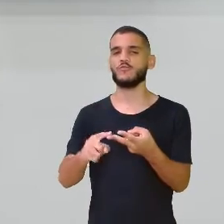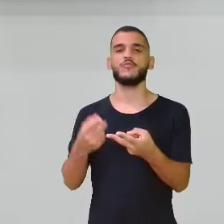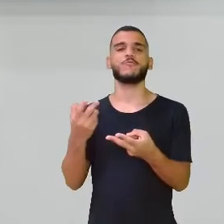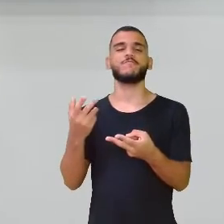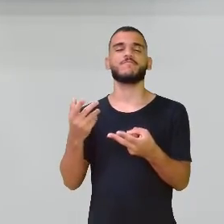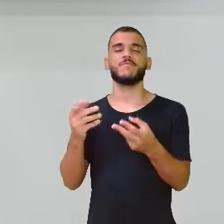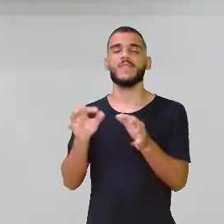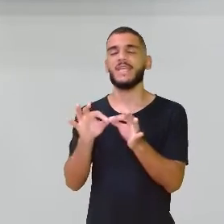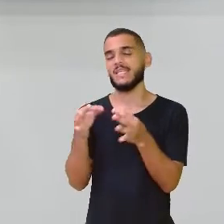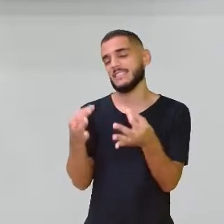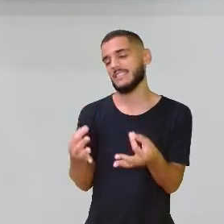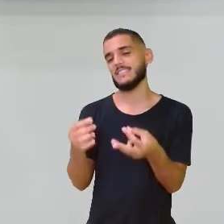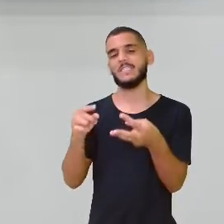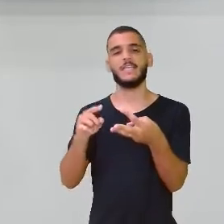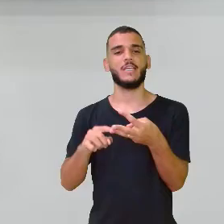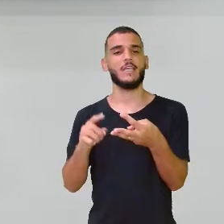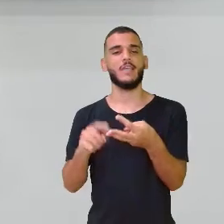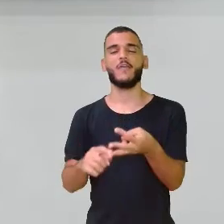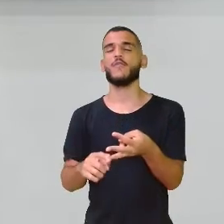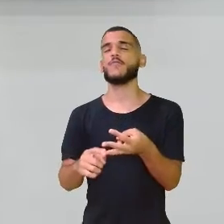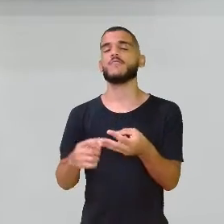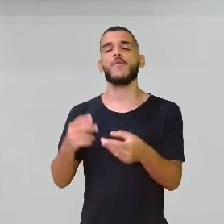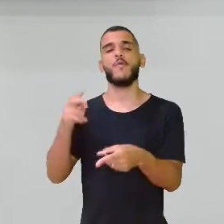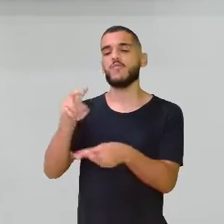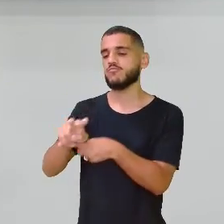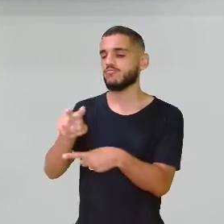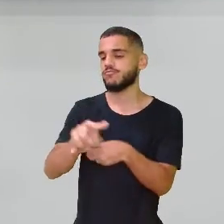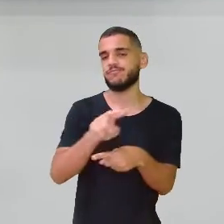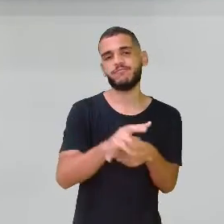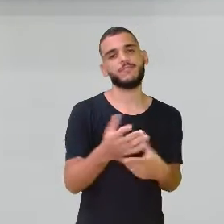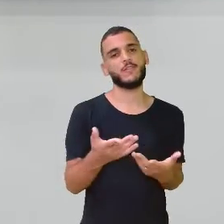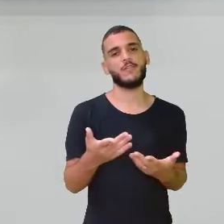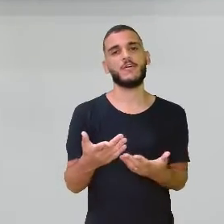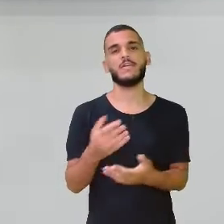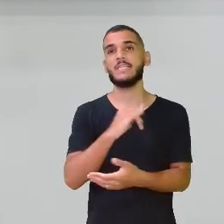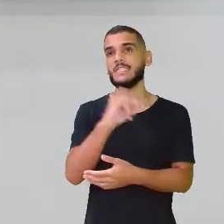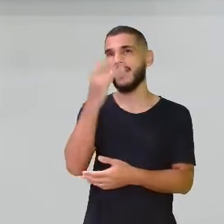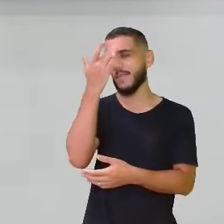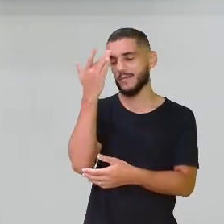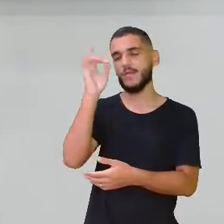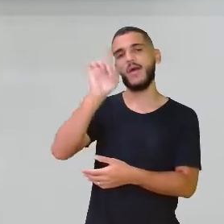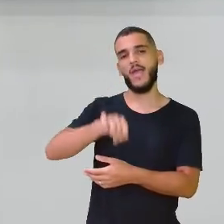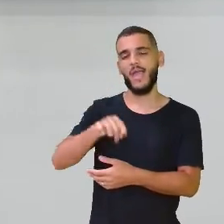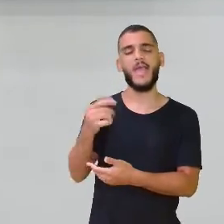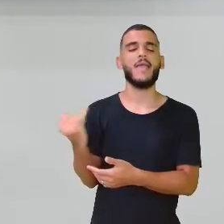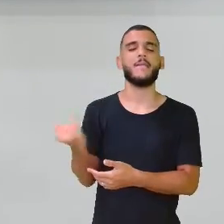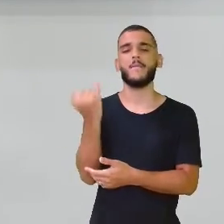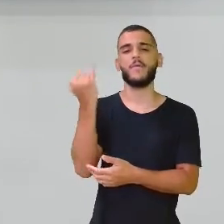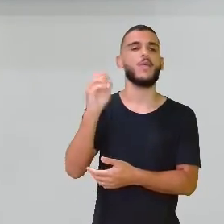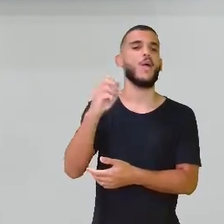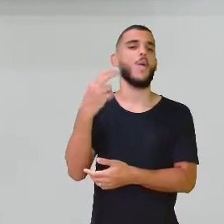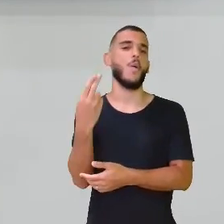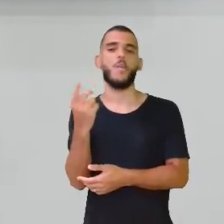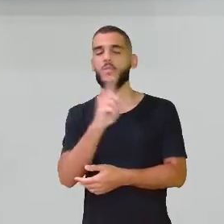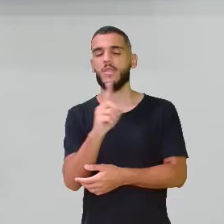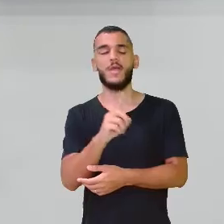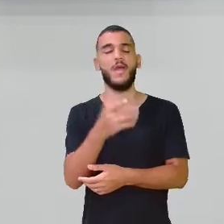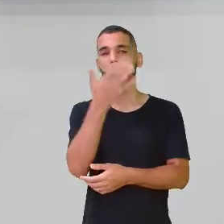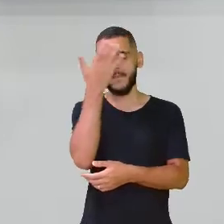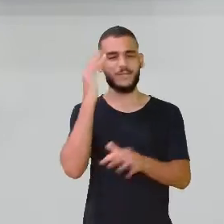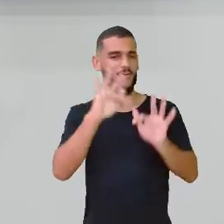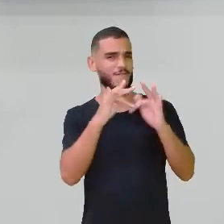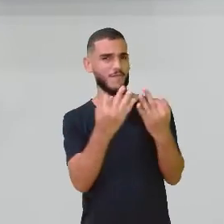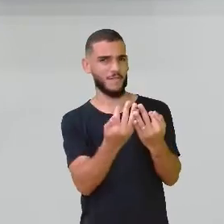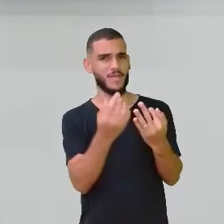idosos, sendo eles parentes ou não, tá? É muito importante frisar isso, que a gente às